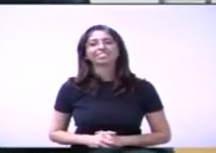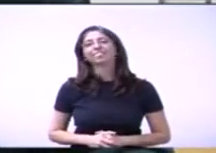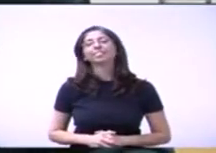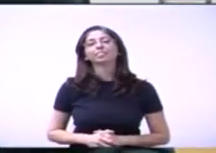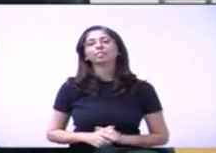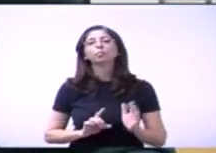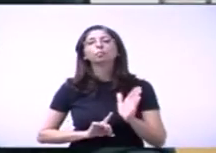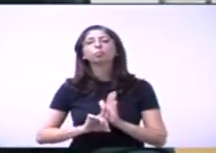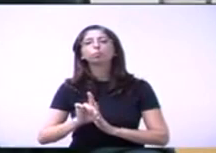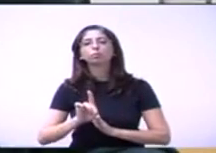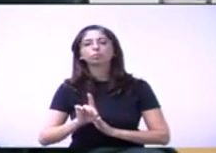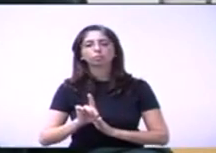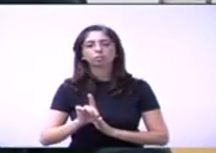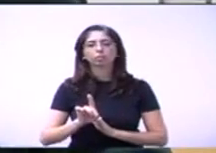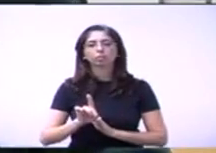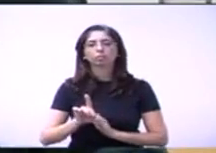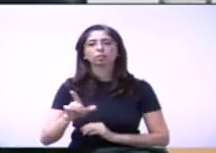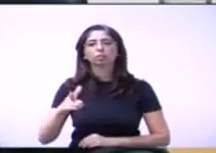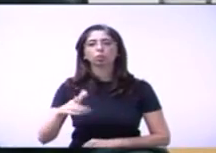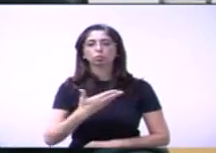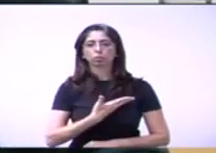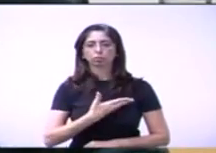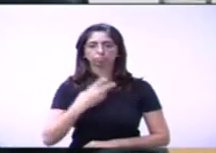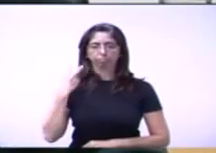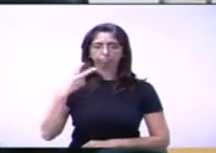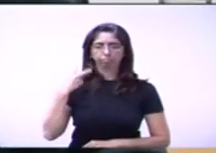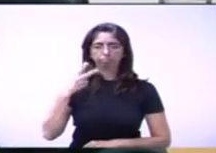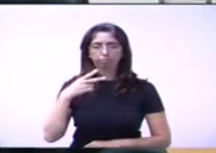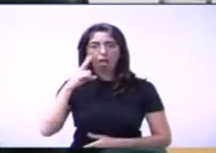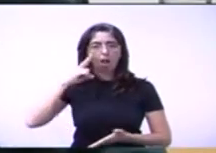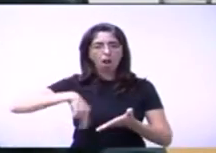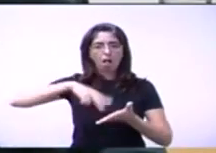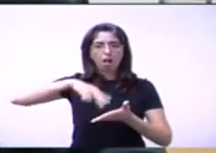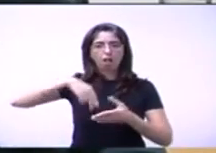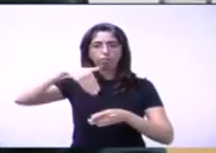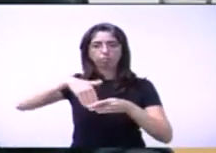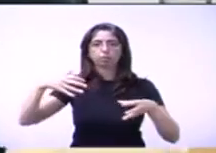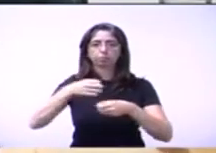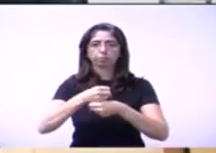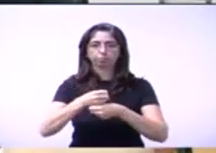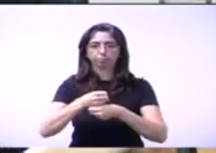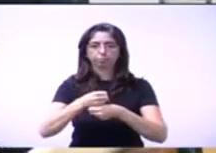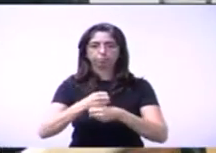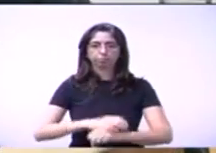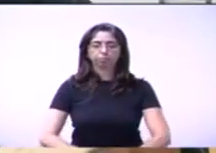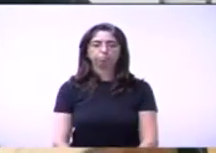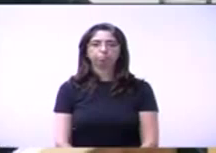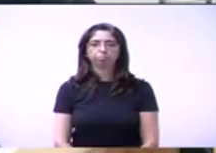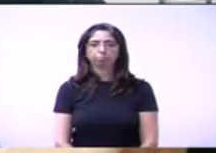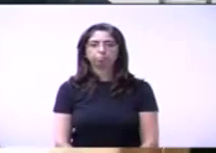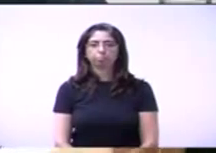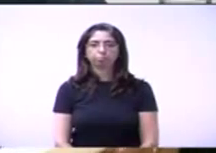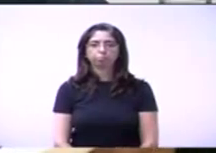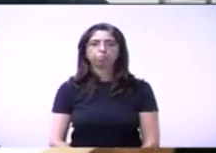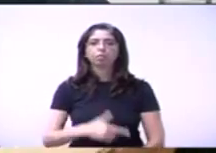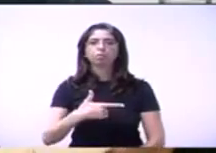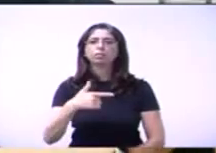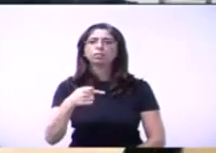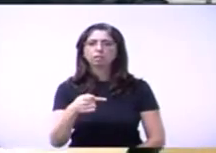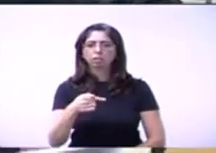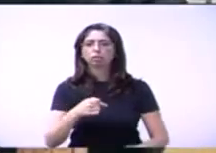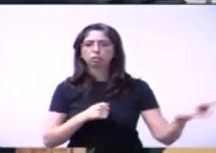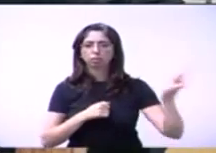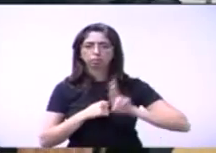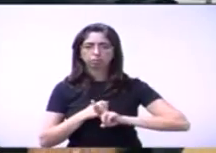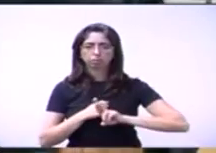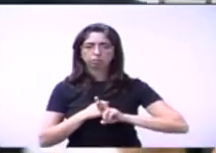consultasse os demais pares para que nós pudéssemos ler e votar em bloco os 27